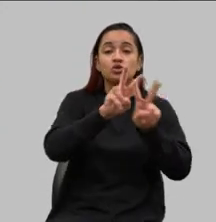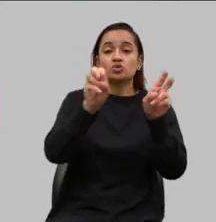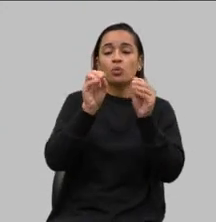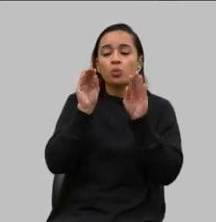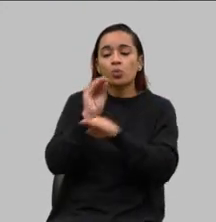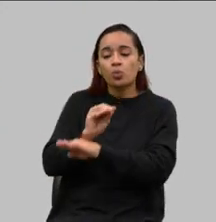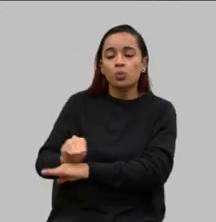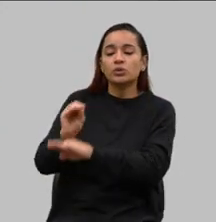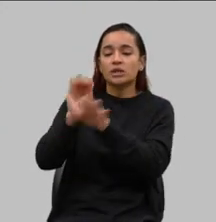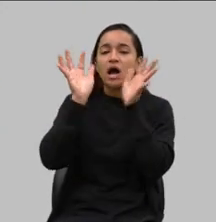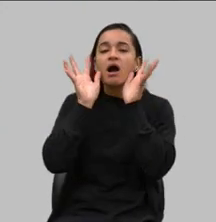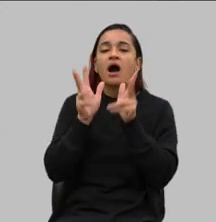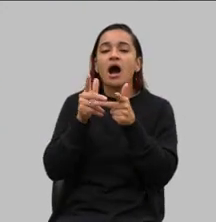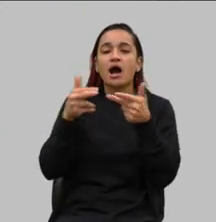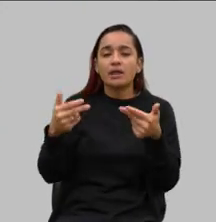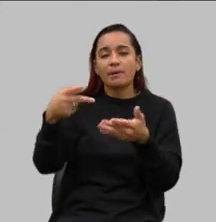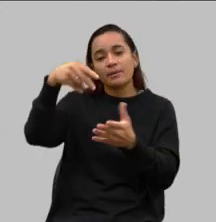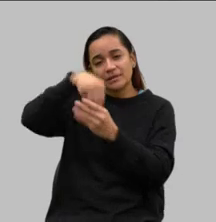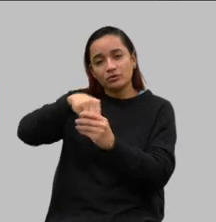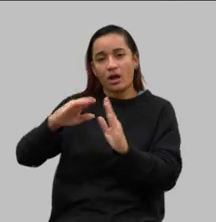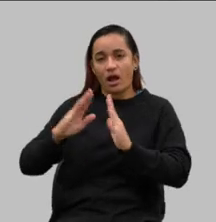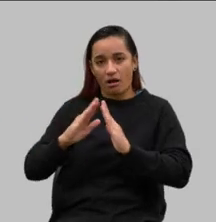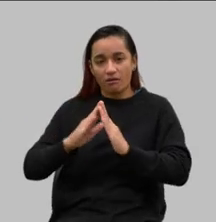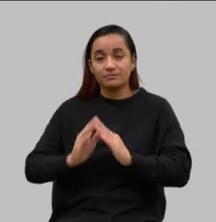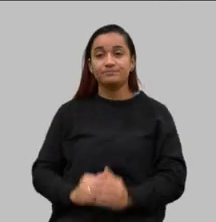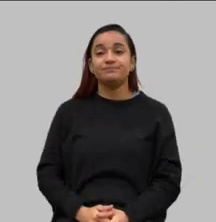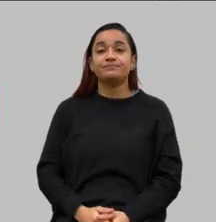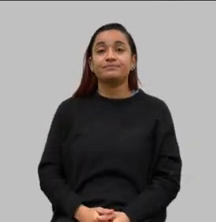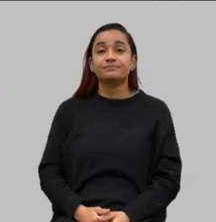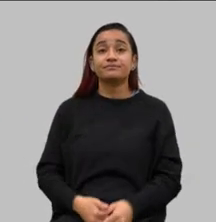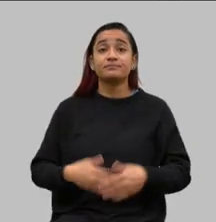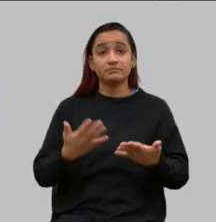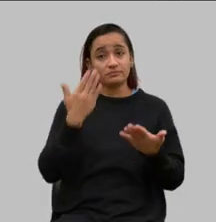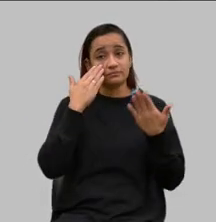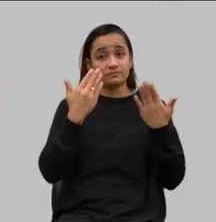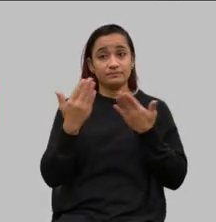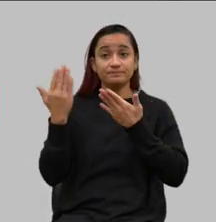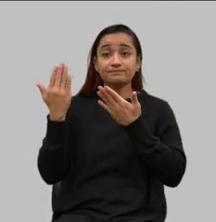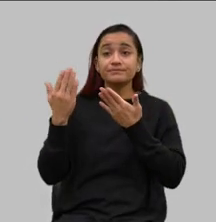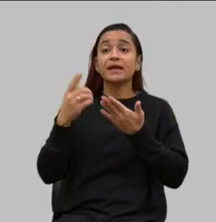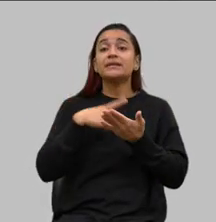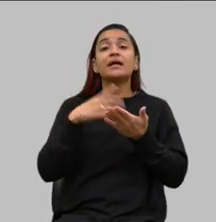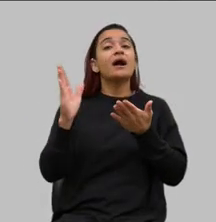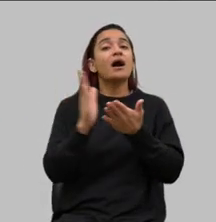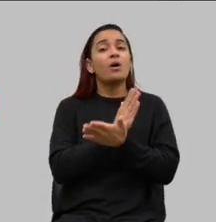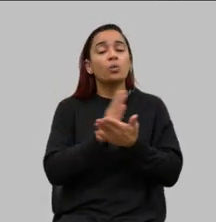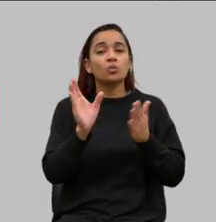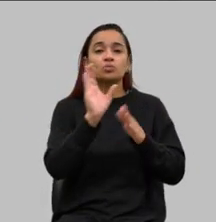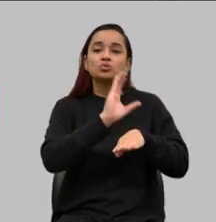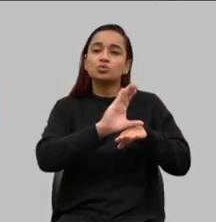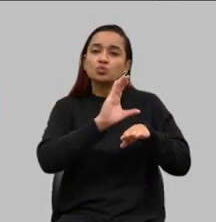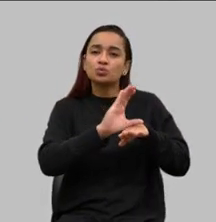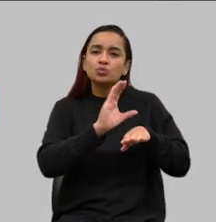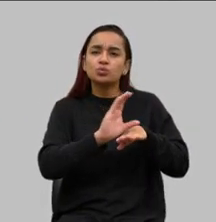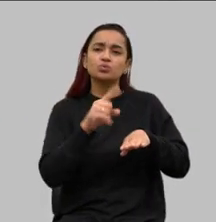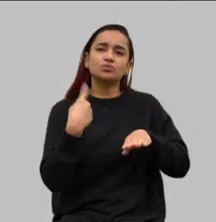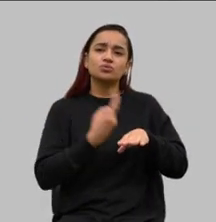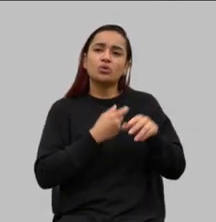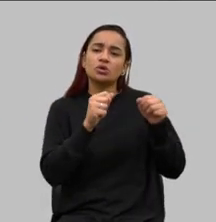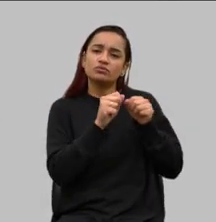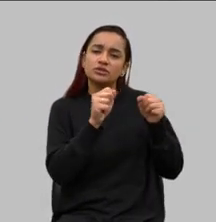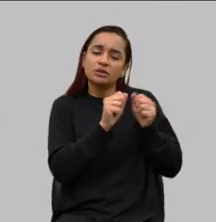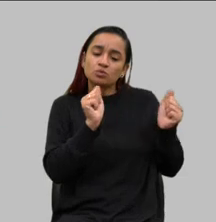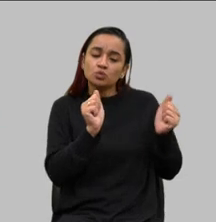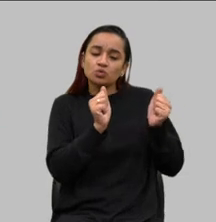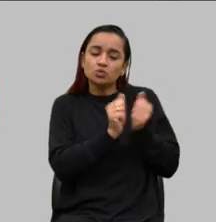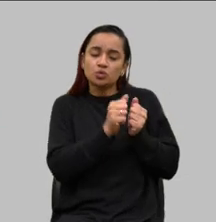domésticos então aqui né foram alguns cursos de Formação que nós eh fizemos em conjunto com esses